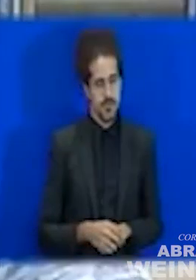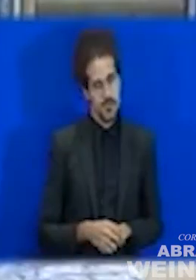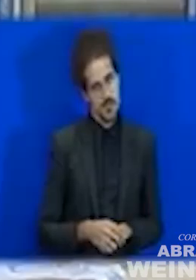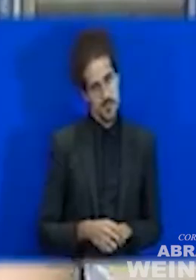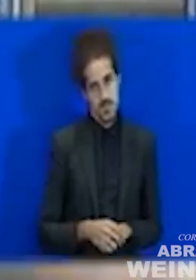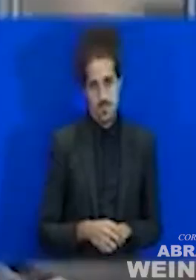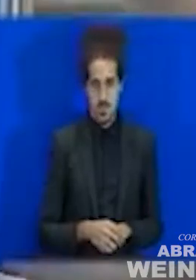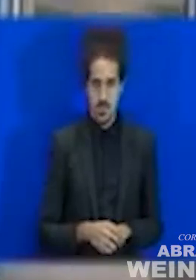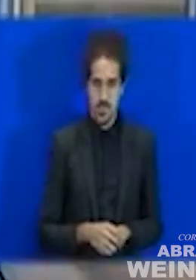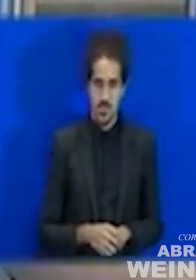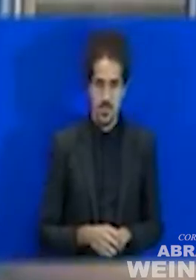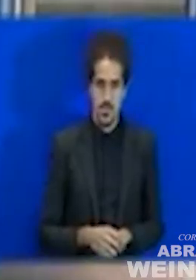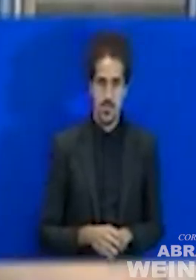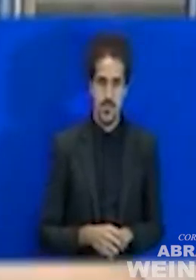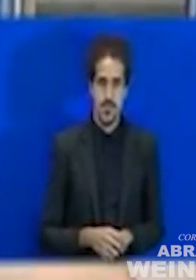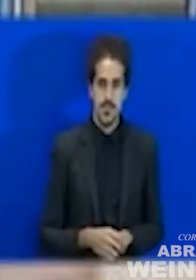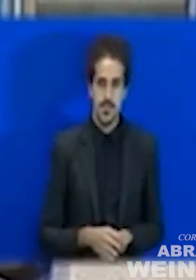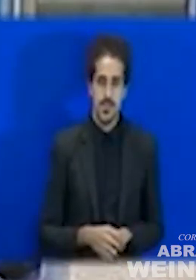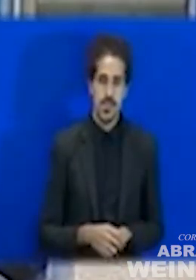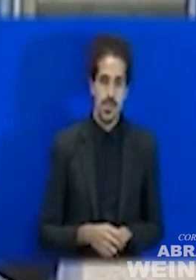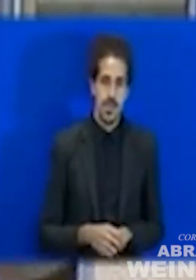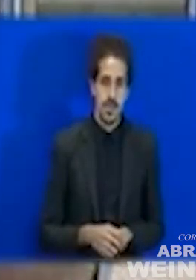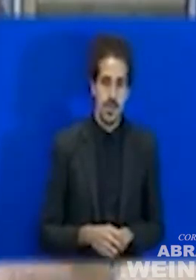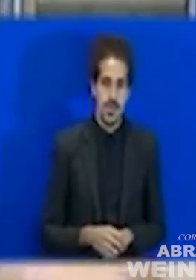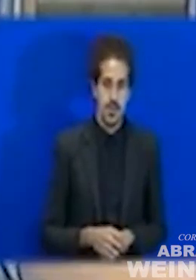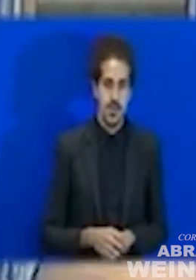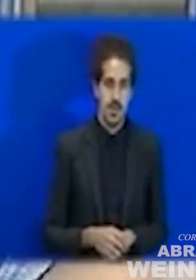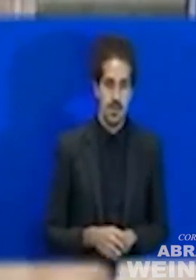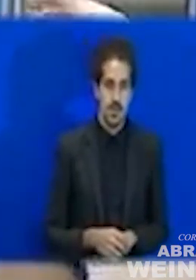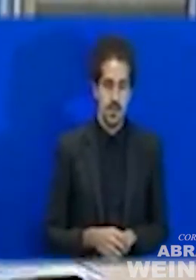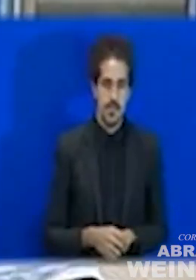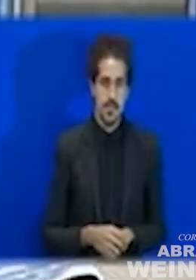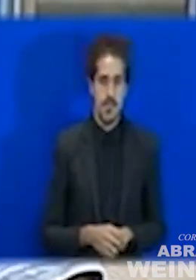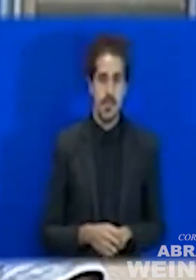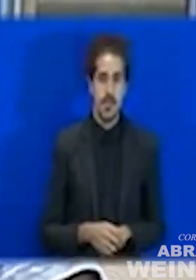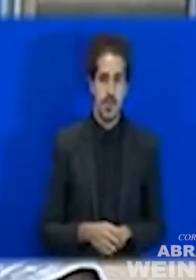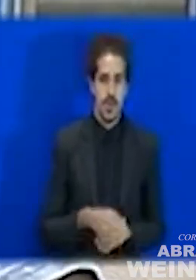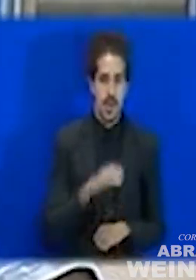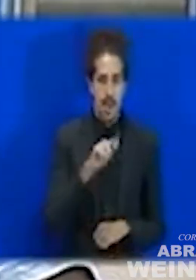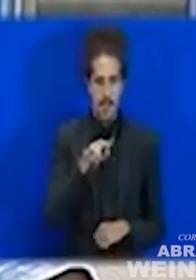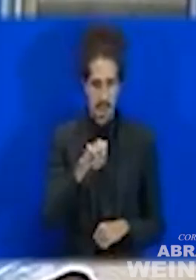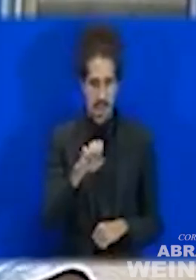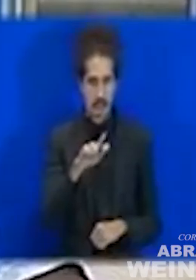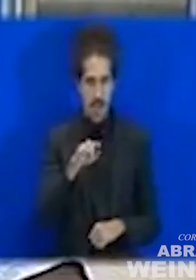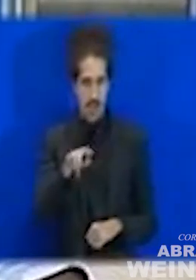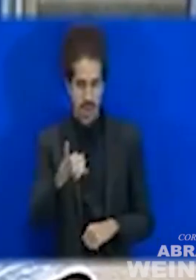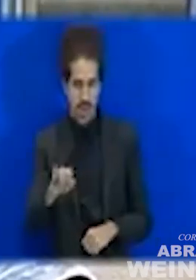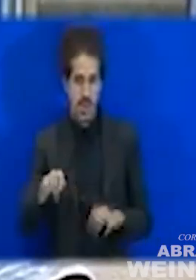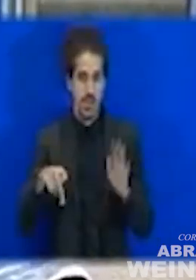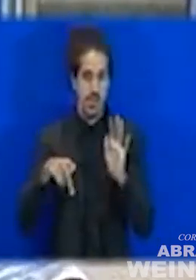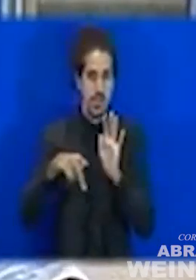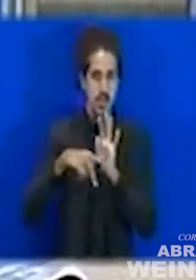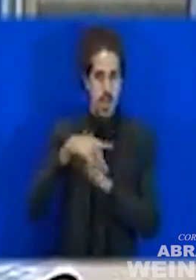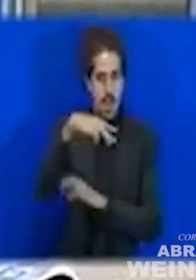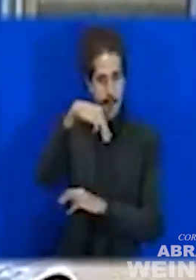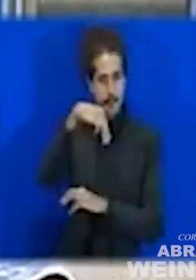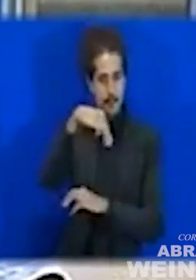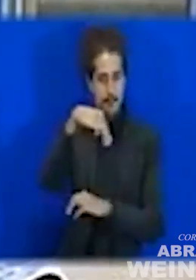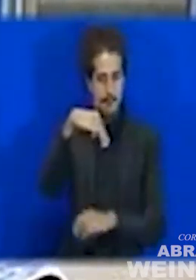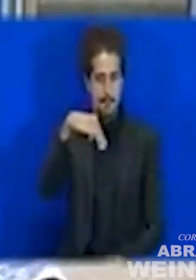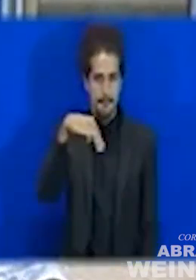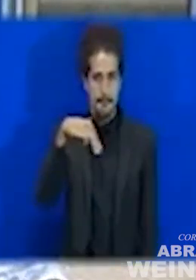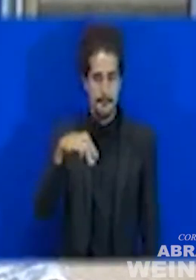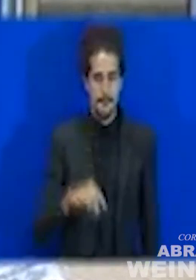Por favor. É que a gente tem uma ordem aqui com o microfone, perdão. Boa Manuela noite. Albuquerque, do Metrópolis. Daniela Albuquerque? Manuela Albuquerque.